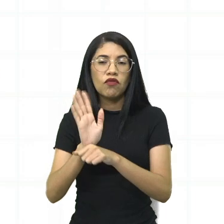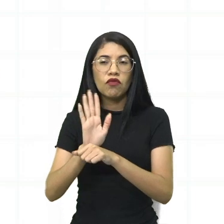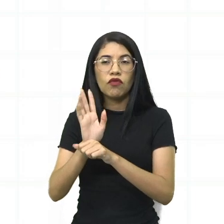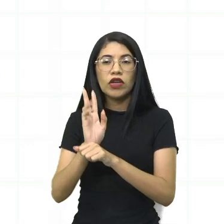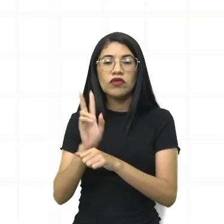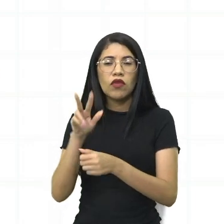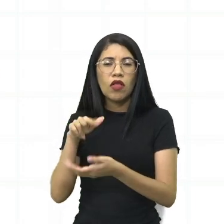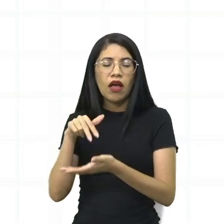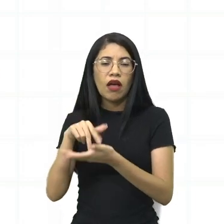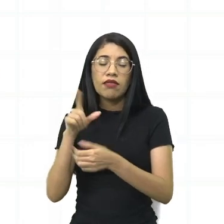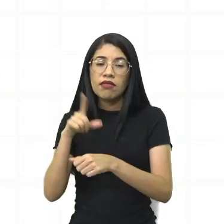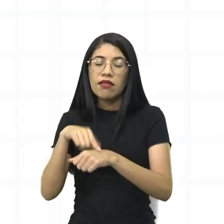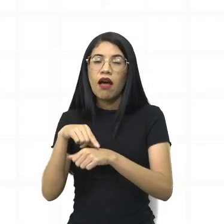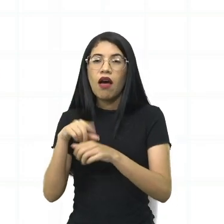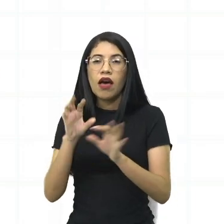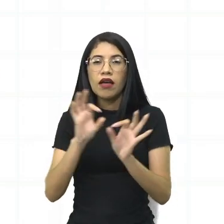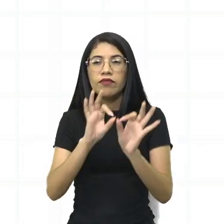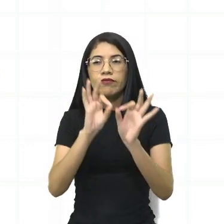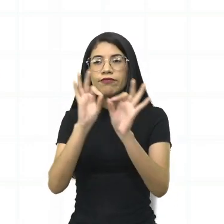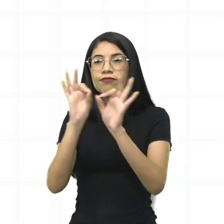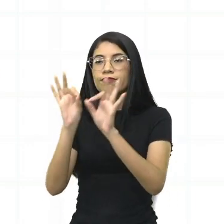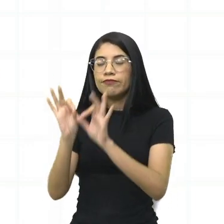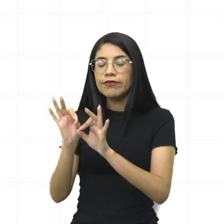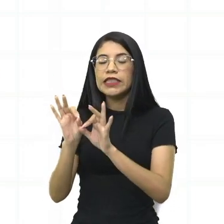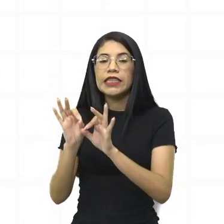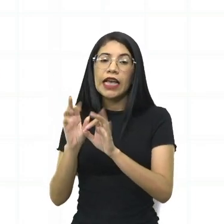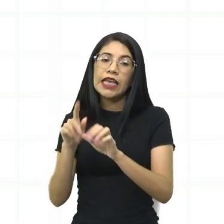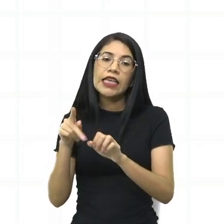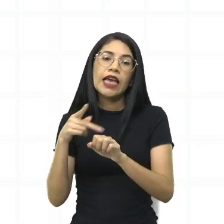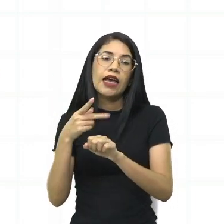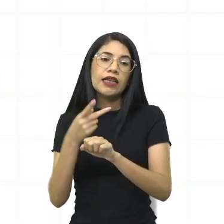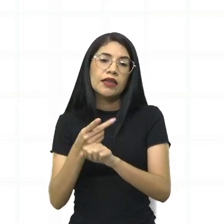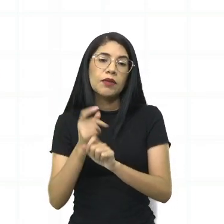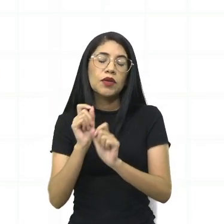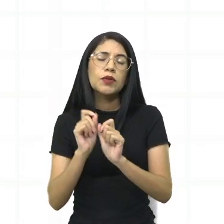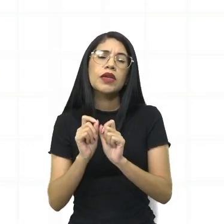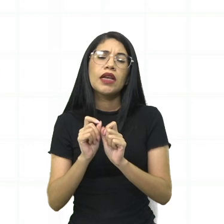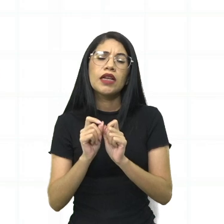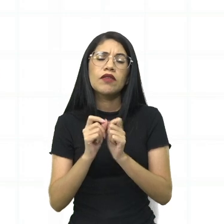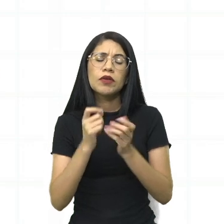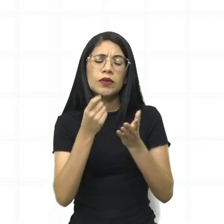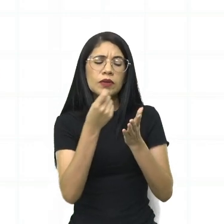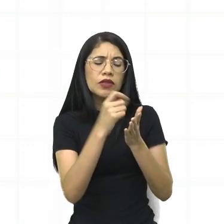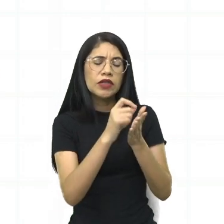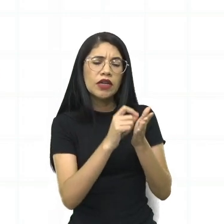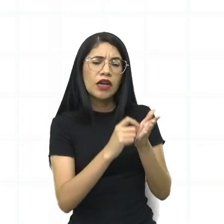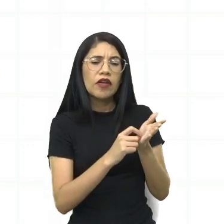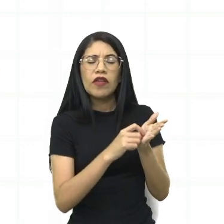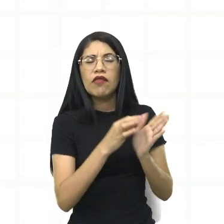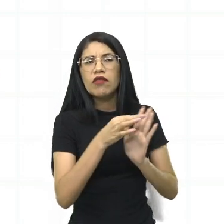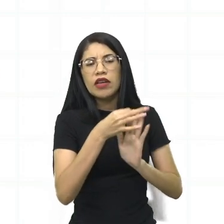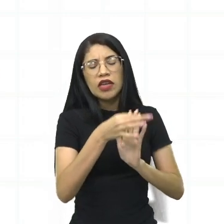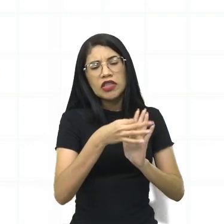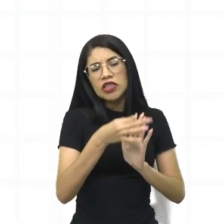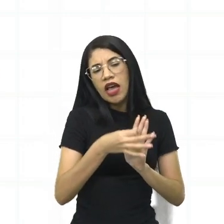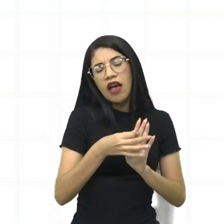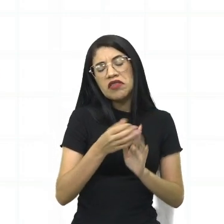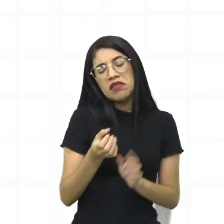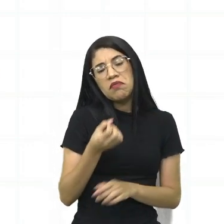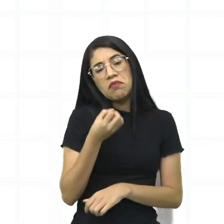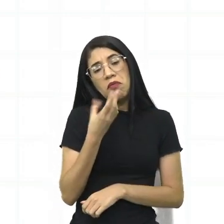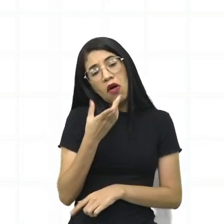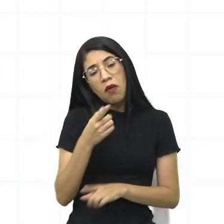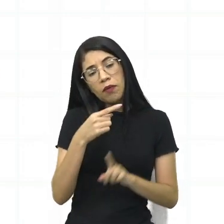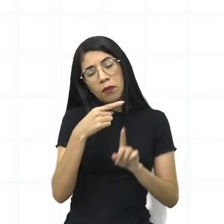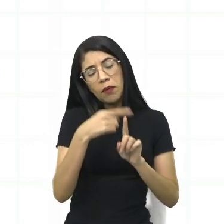ao vivo, fazem esse react e vão falar, né? Vão criticar, vão elogiar, vão